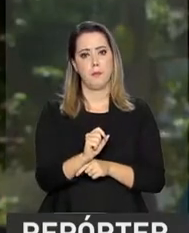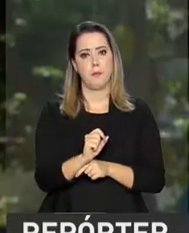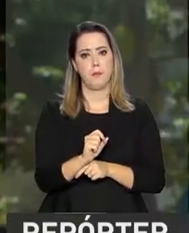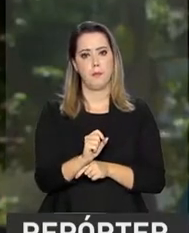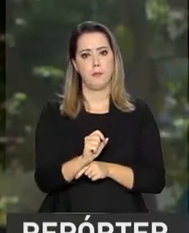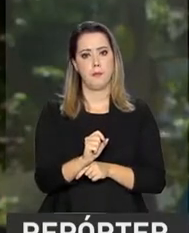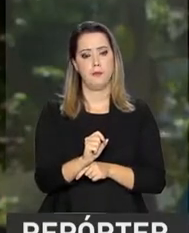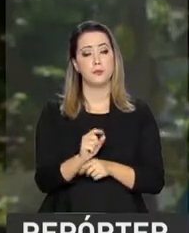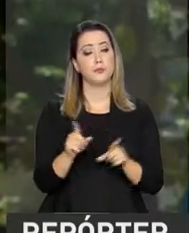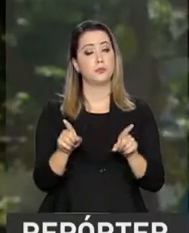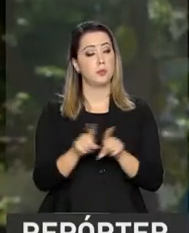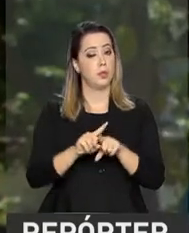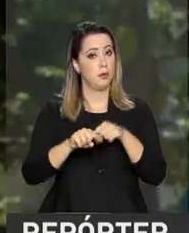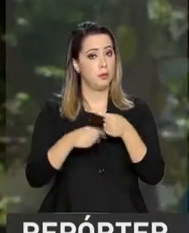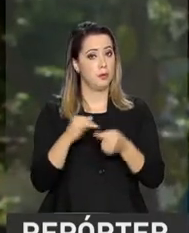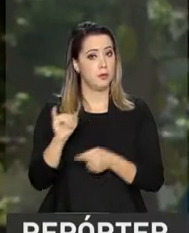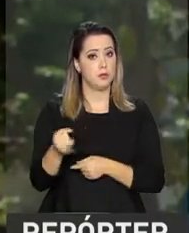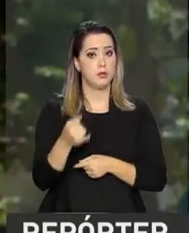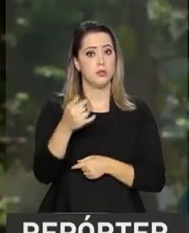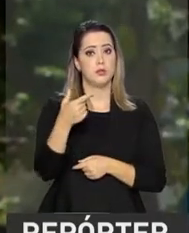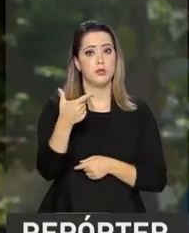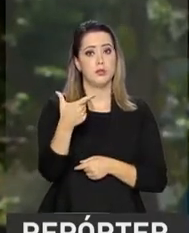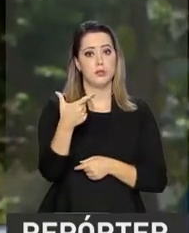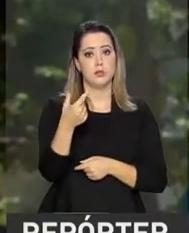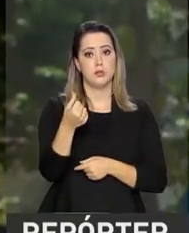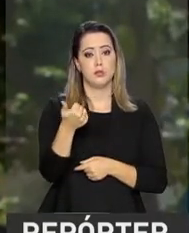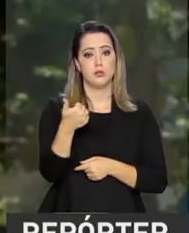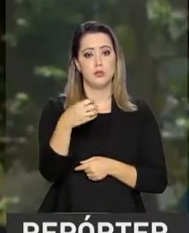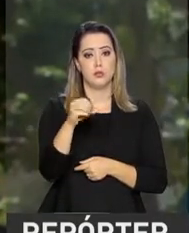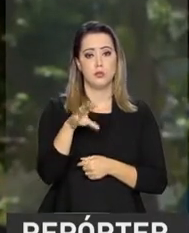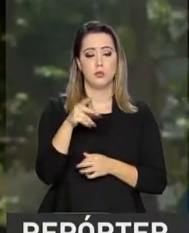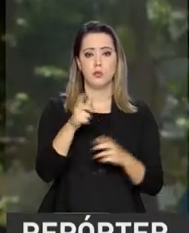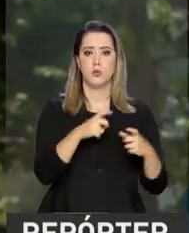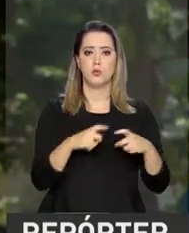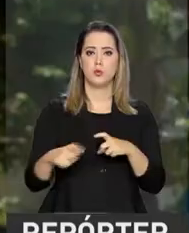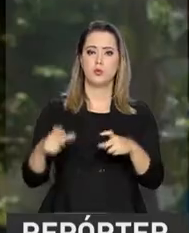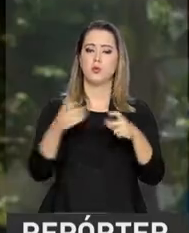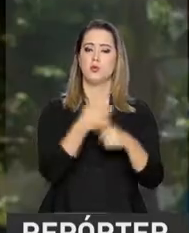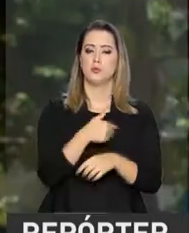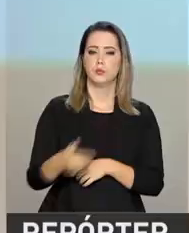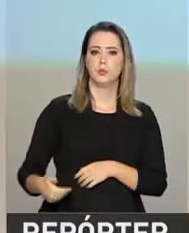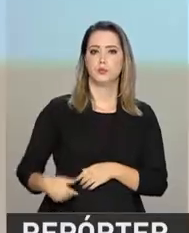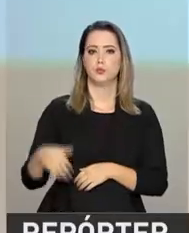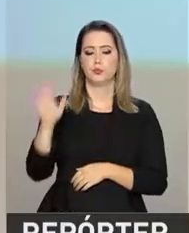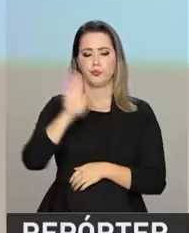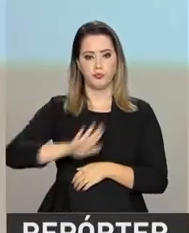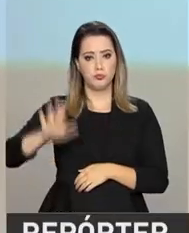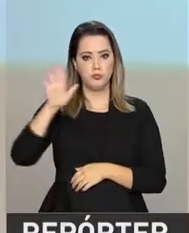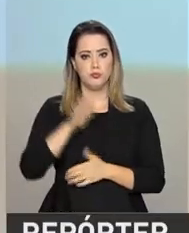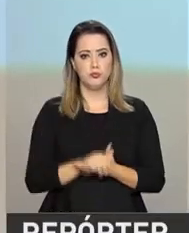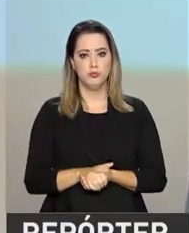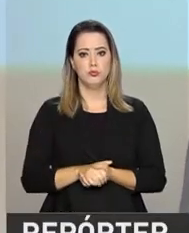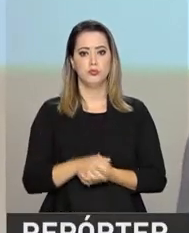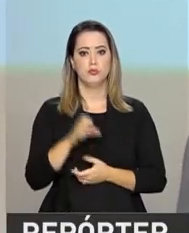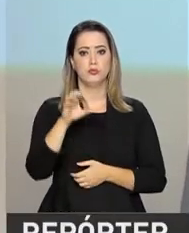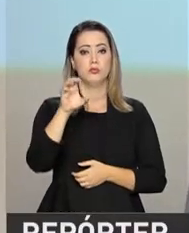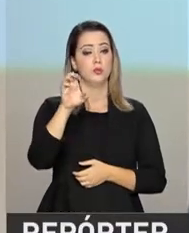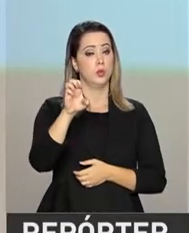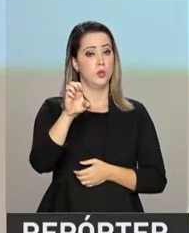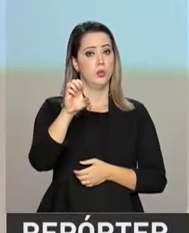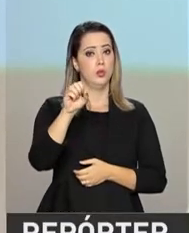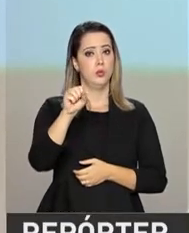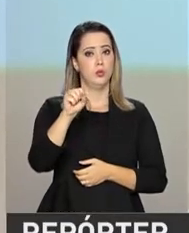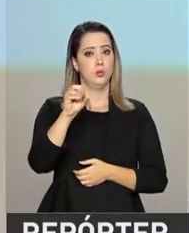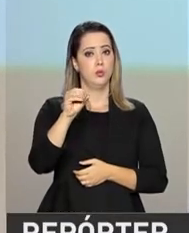e em janeiro de 2019 para todas as entidades públicas do país eu sou o senhor ele vem trazendo uma gama de benefícios